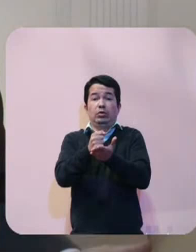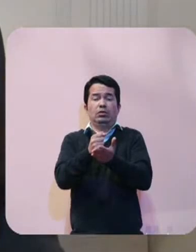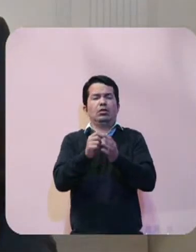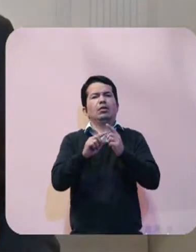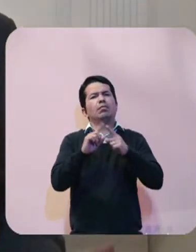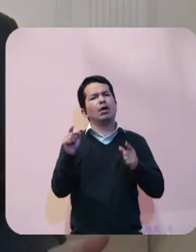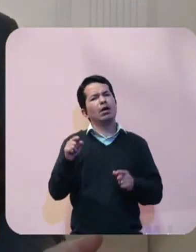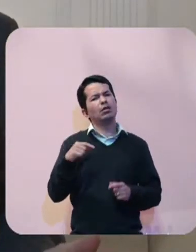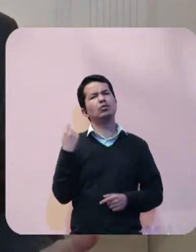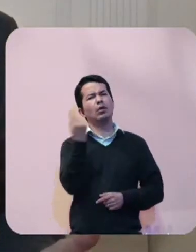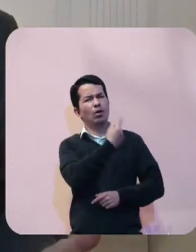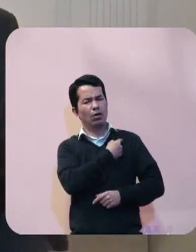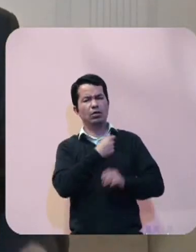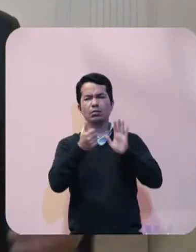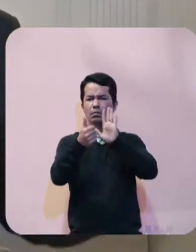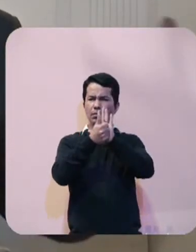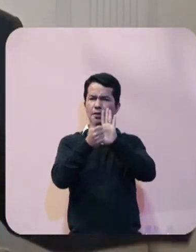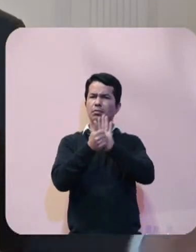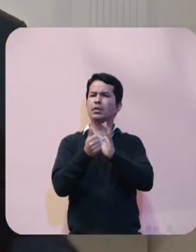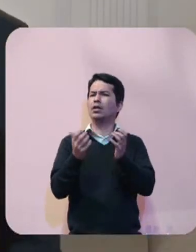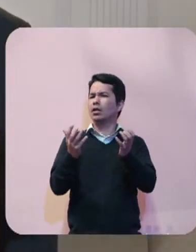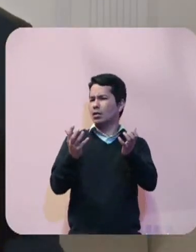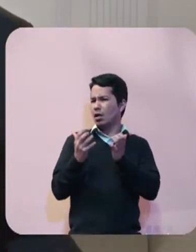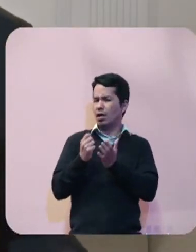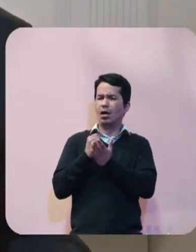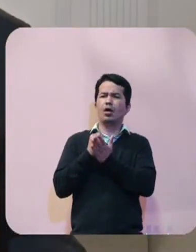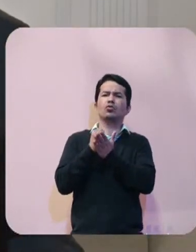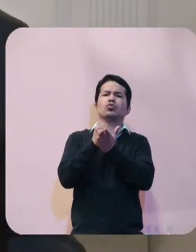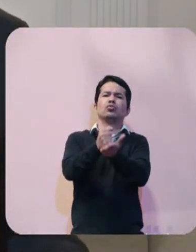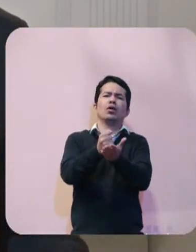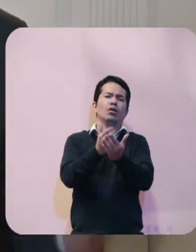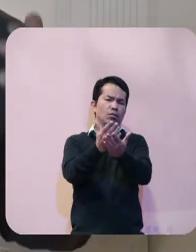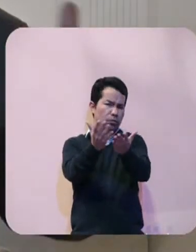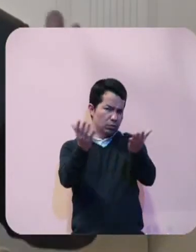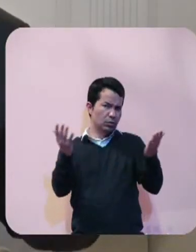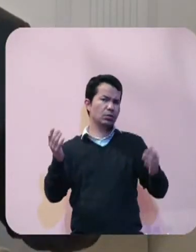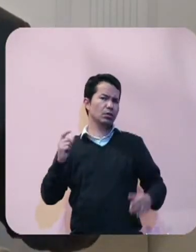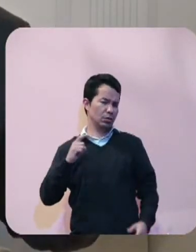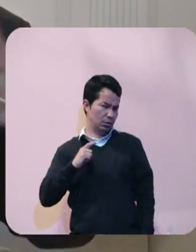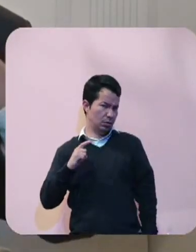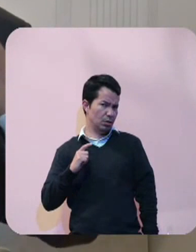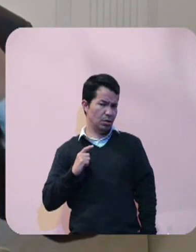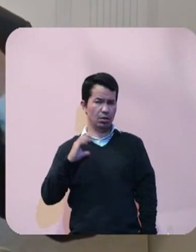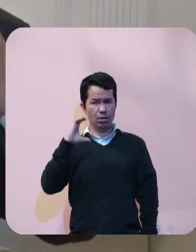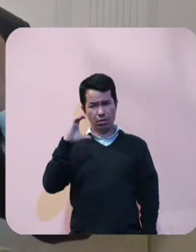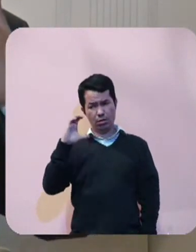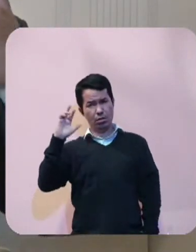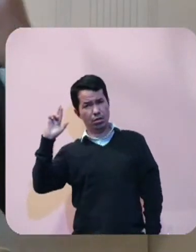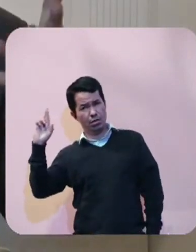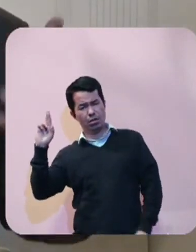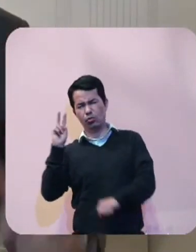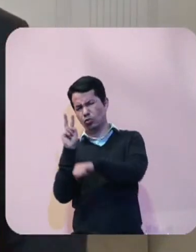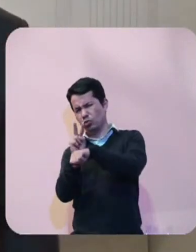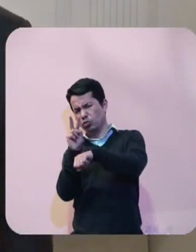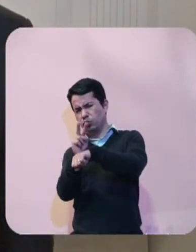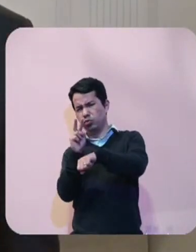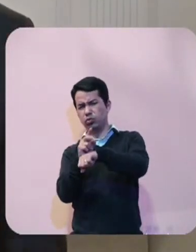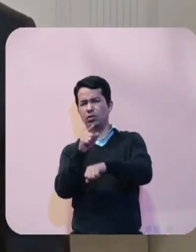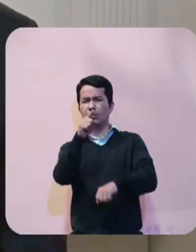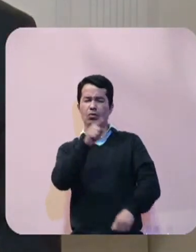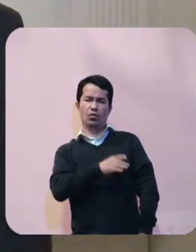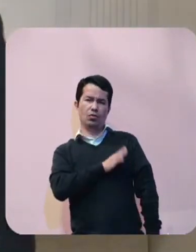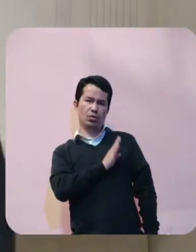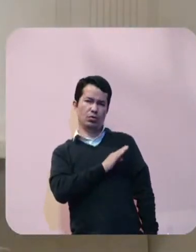dos programas da nossa igreja, o Celebrando a Restauração, por exemplo, para tratar e curar a tua